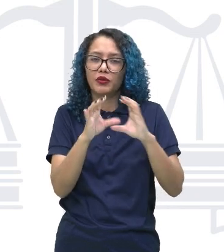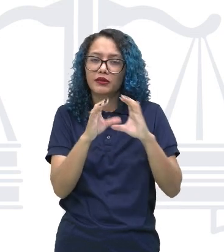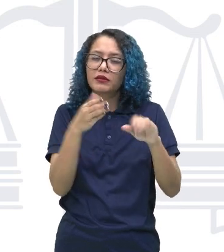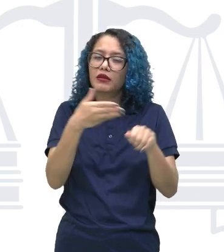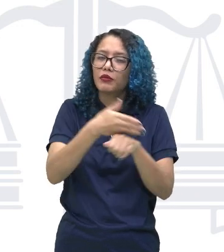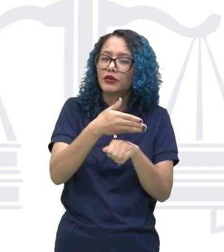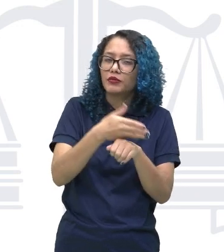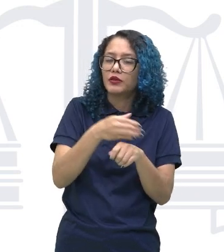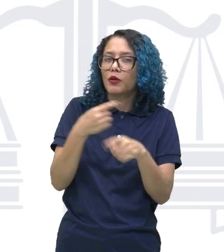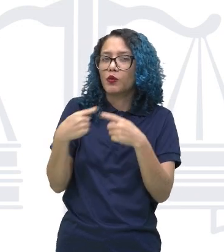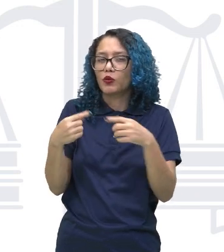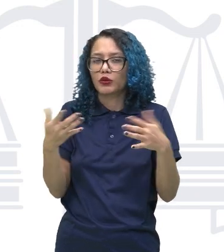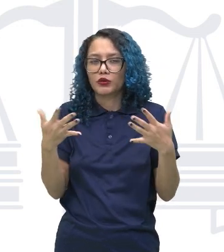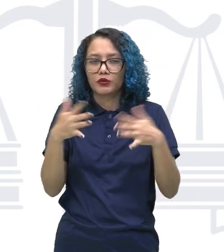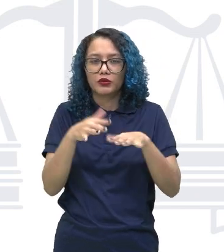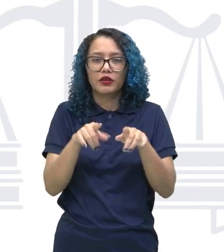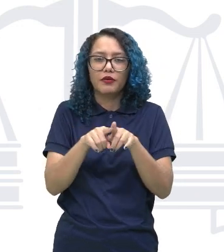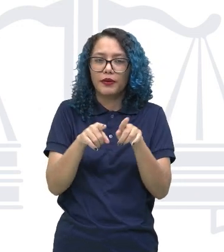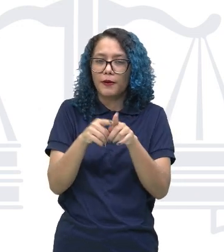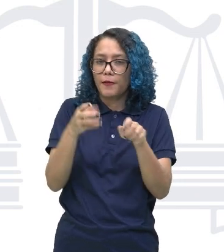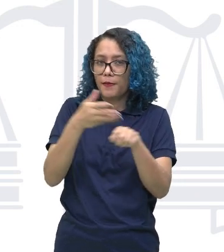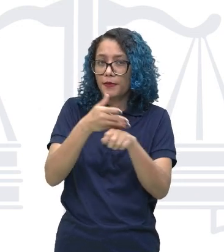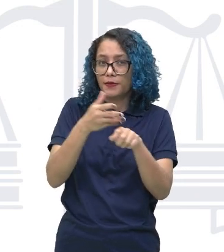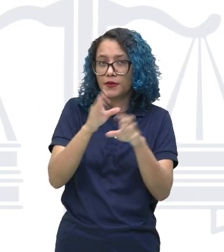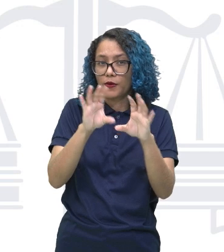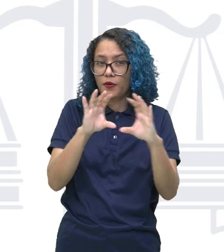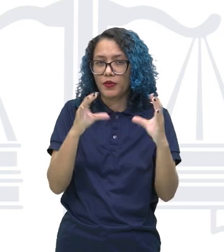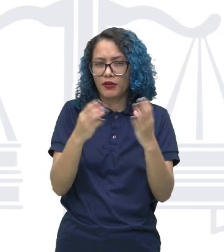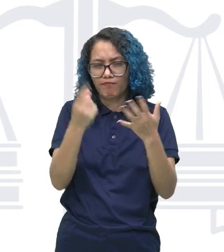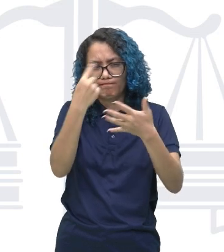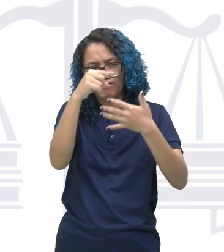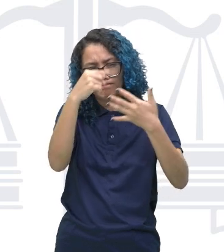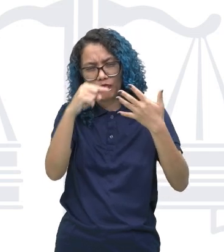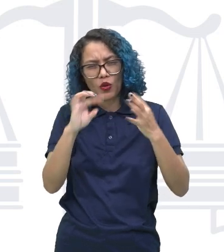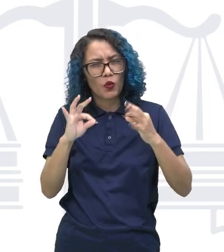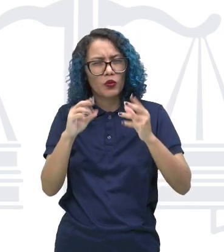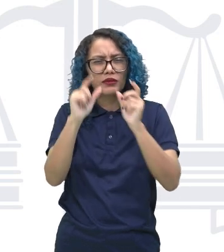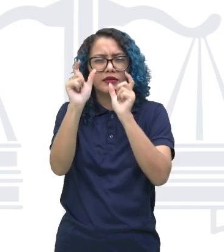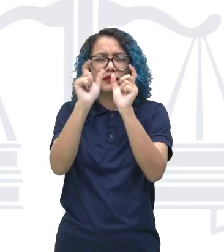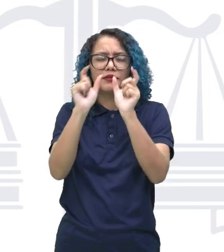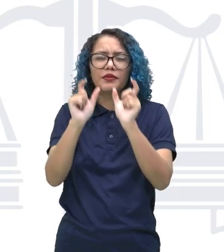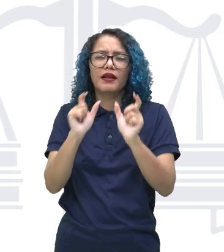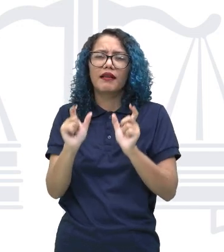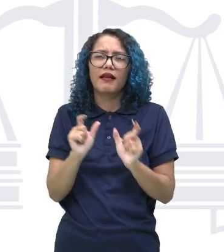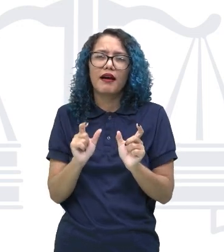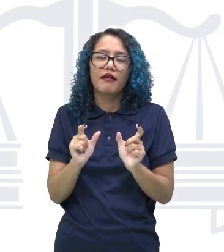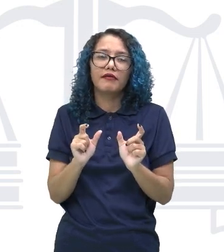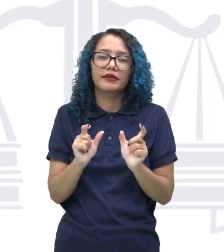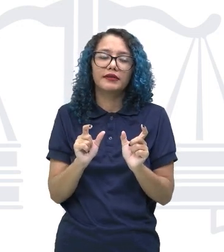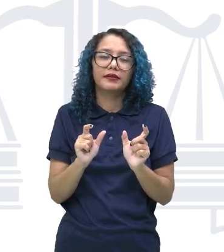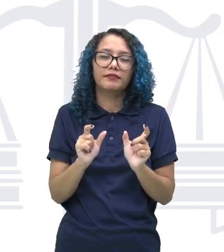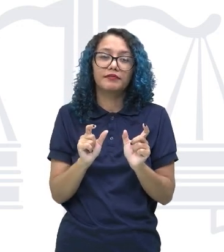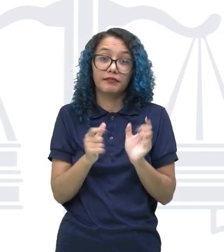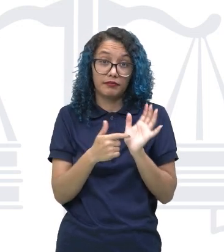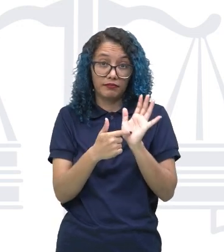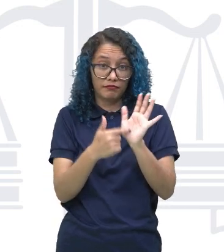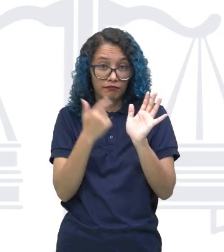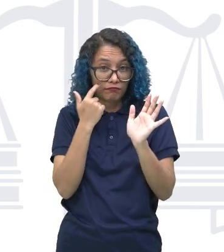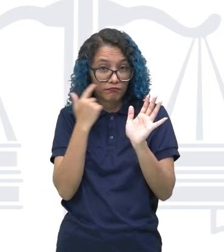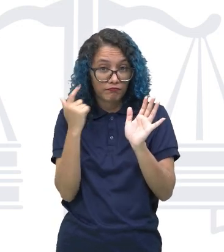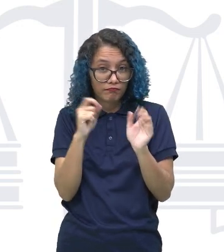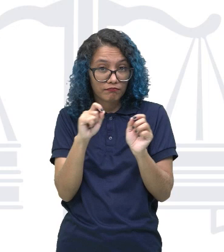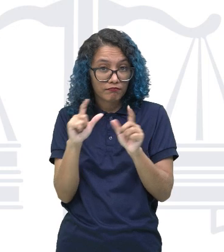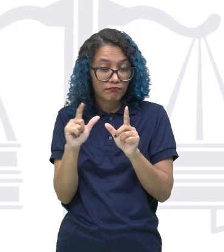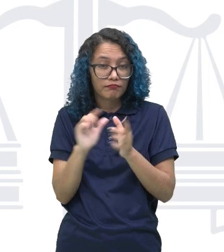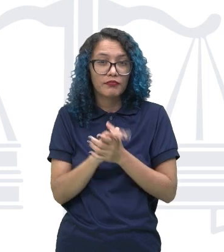engajamento, políticas de inclusão, participação da comunidade. Dentre todas essas palavras que nós trouxemos para vocês hoje,